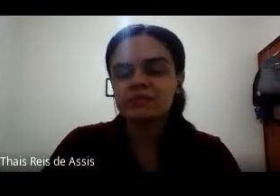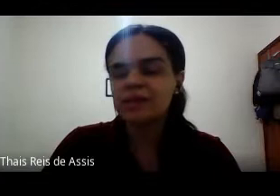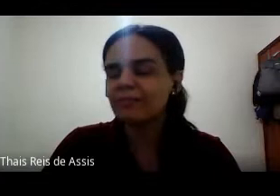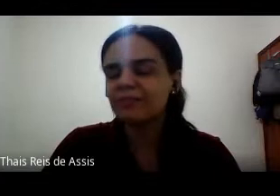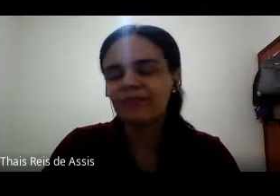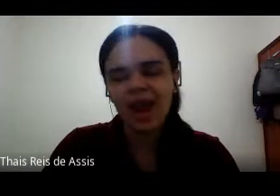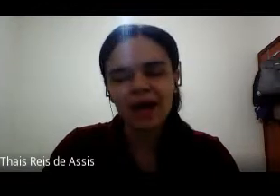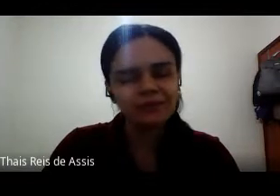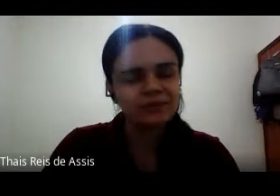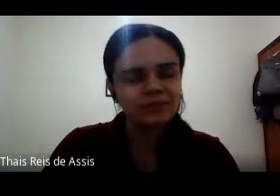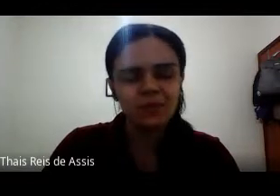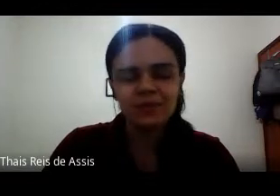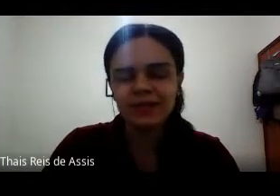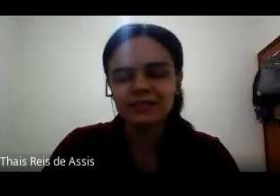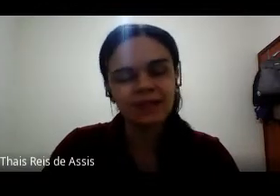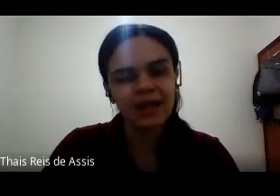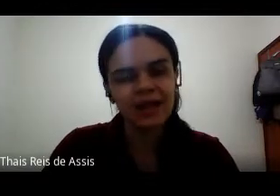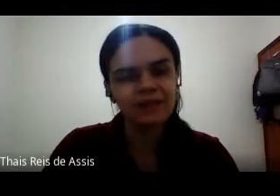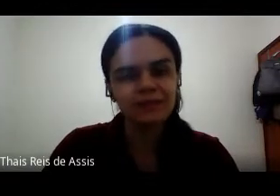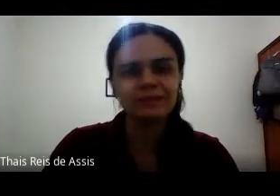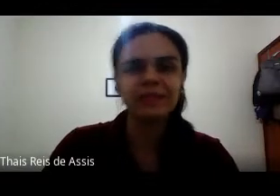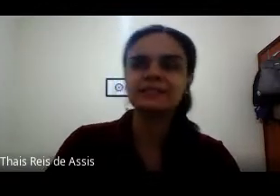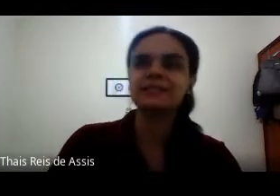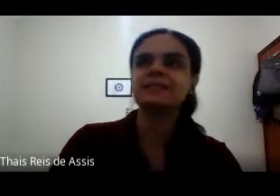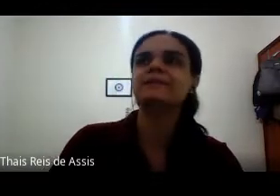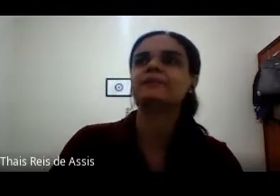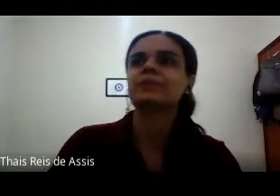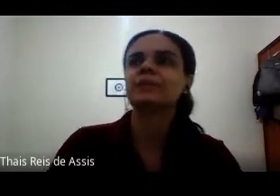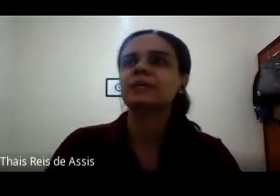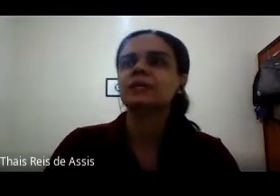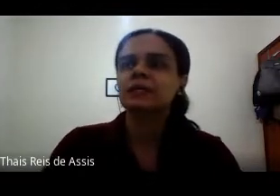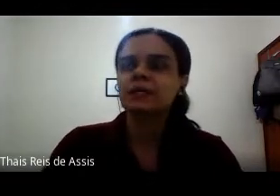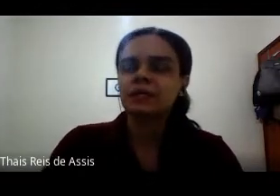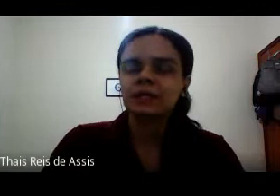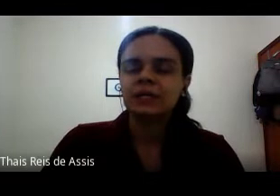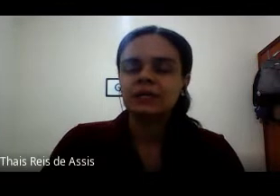não sabe falar, a pessoa não consegue explicar, não tem esse...